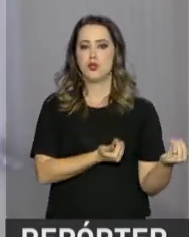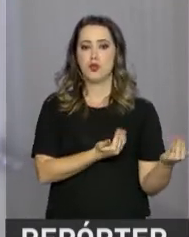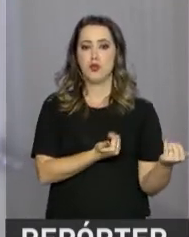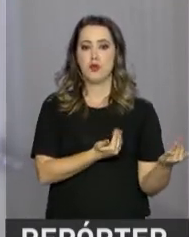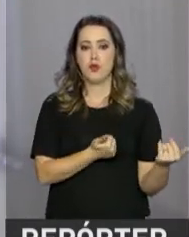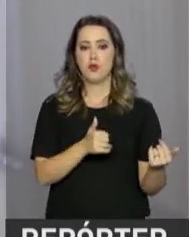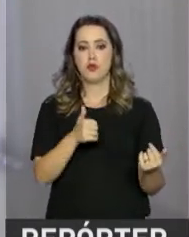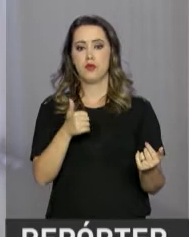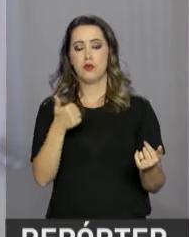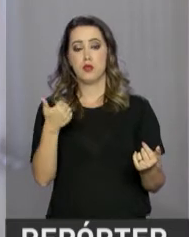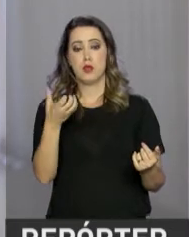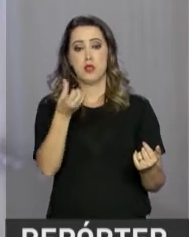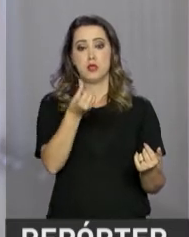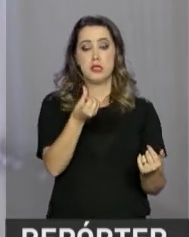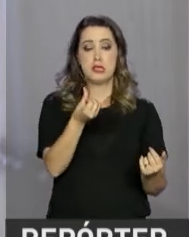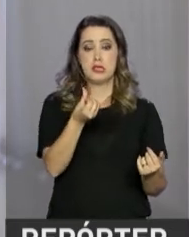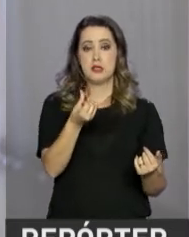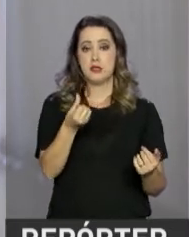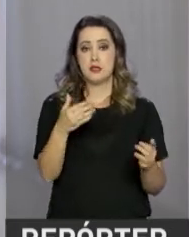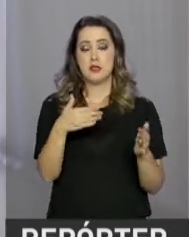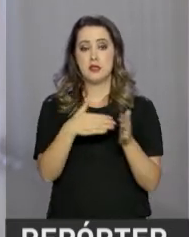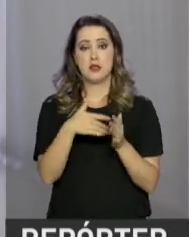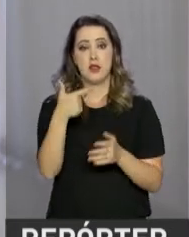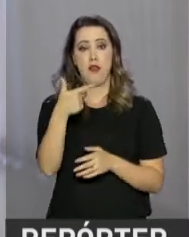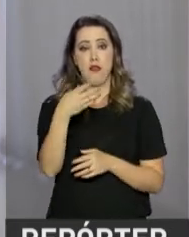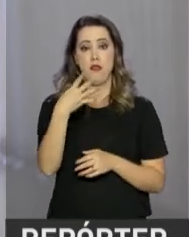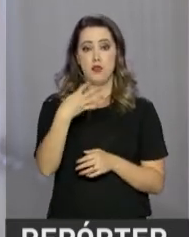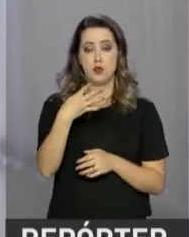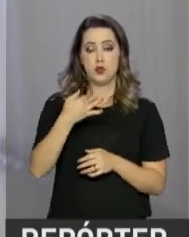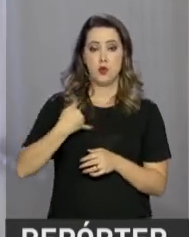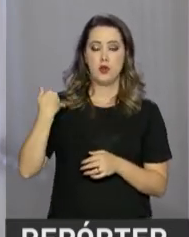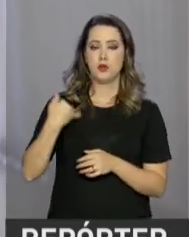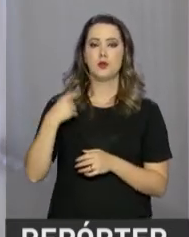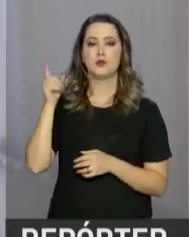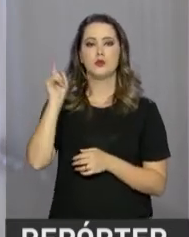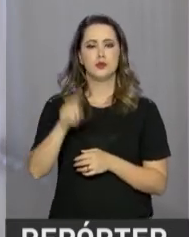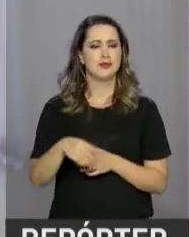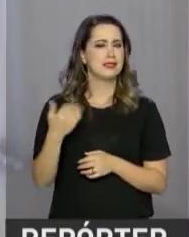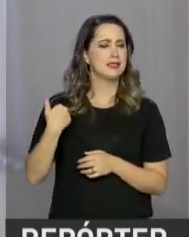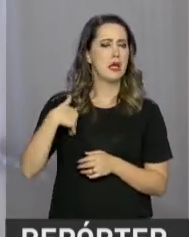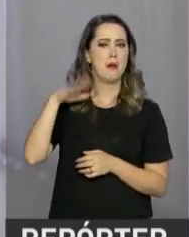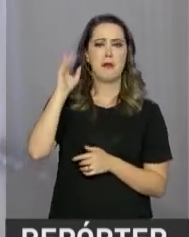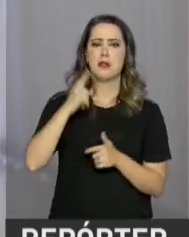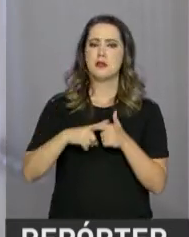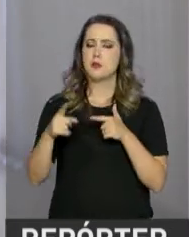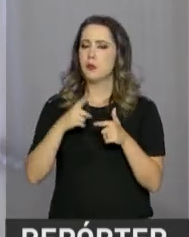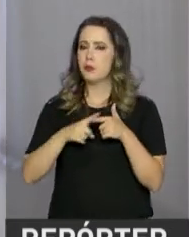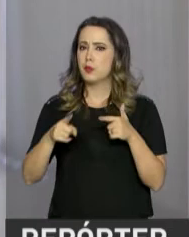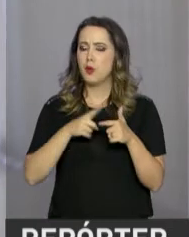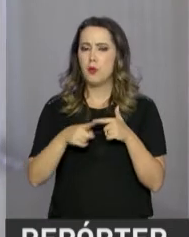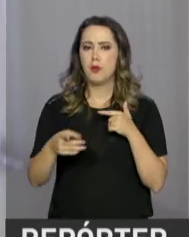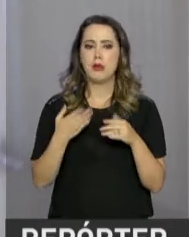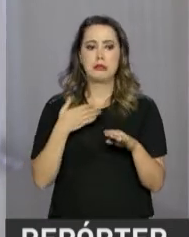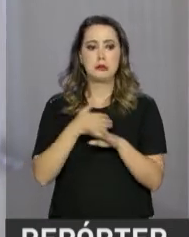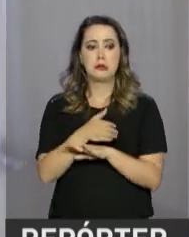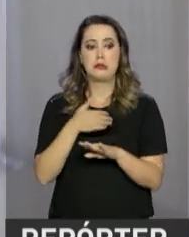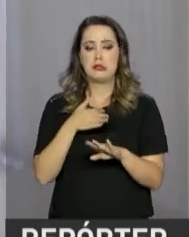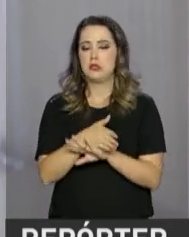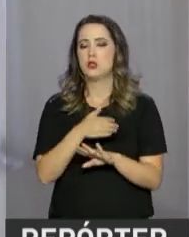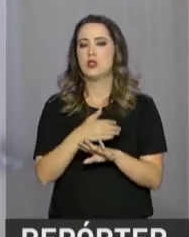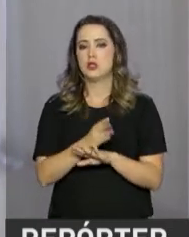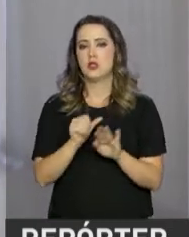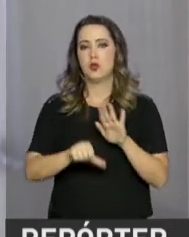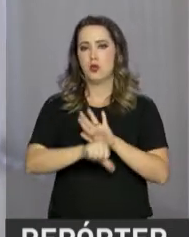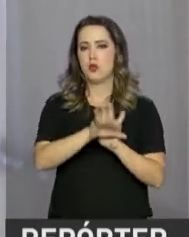entre 16 e 24 anos são aqueles que são mais vulneráveis a entrar no crime